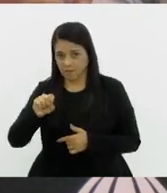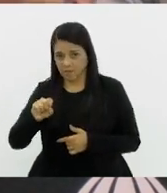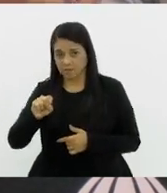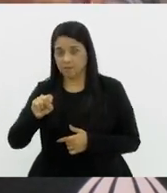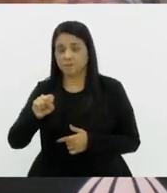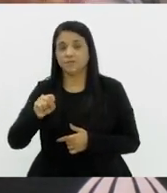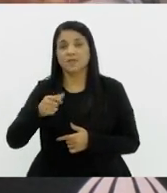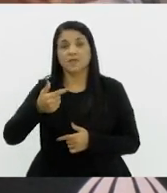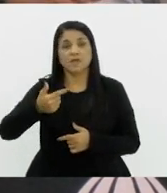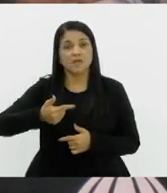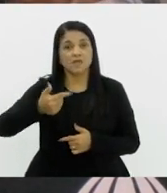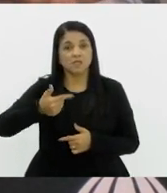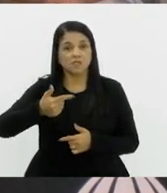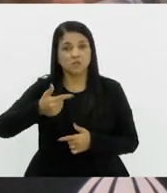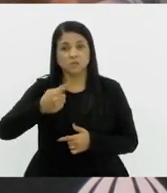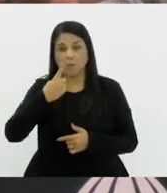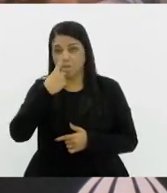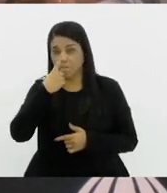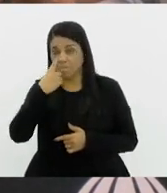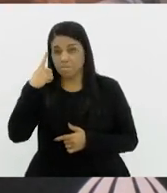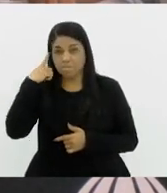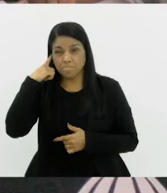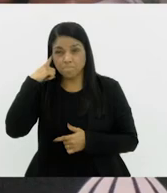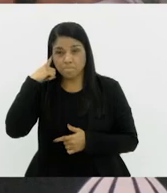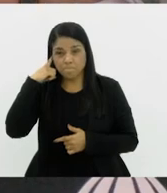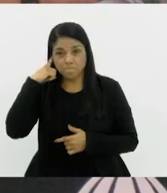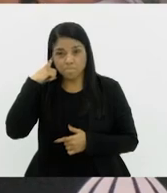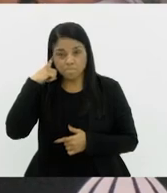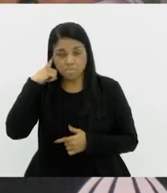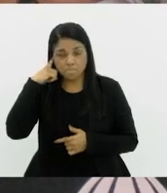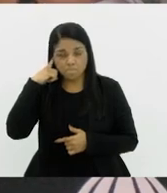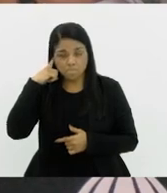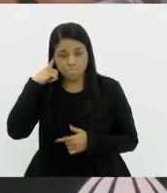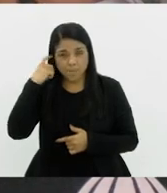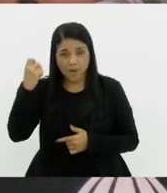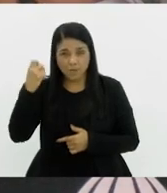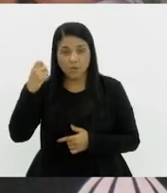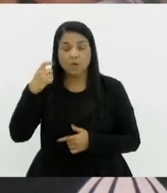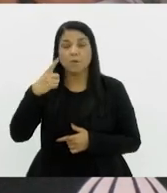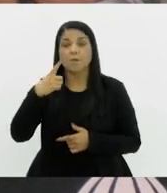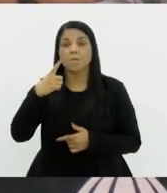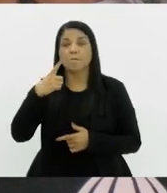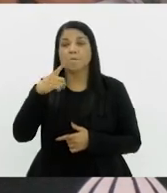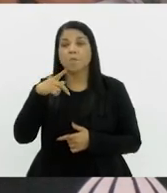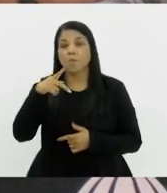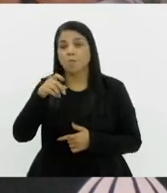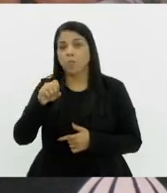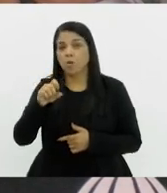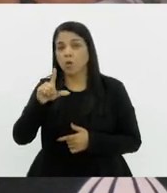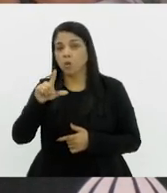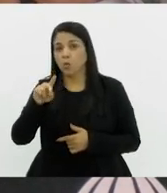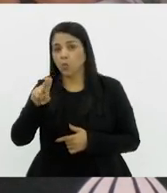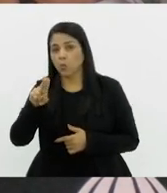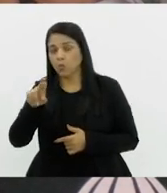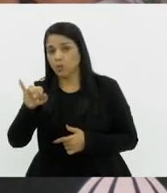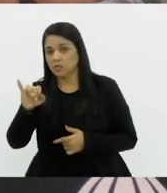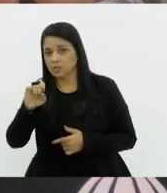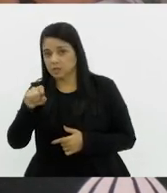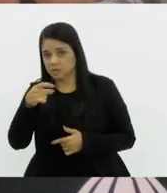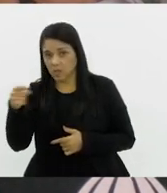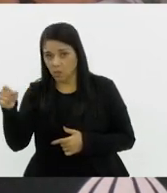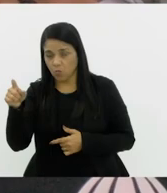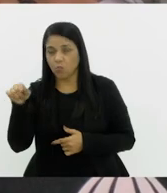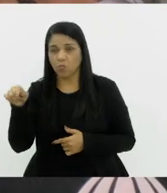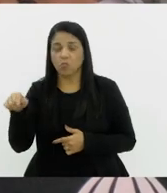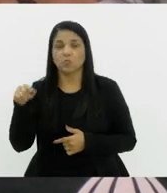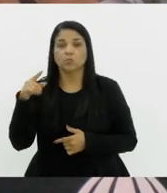de poluição no mundo. Quando eu comecei a trabalhar com acústica, no século passado, final do século passado,